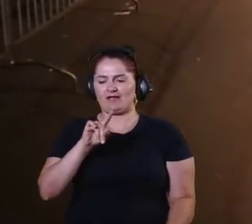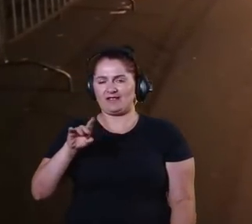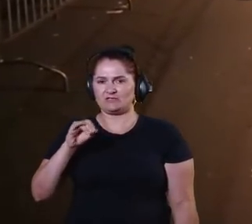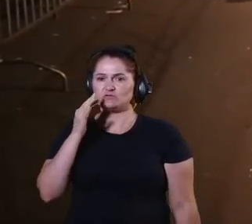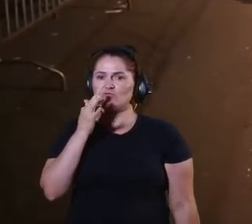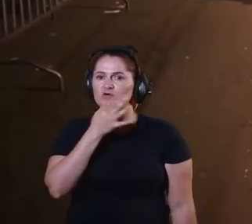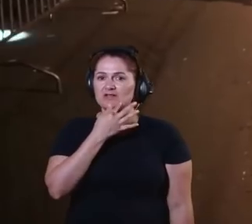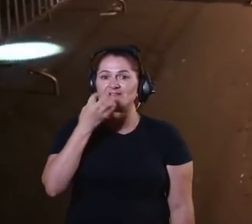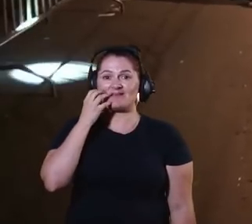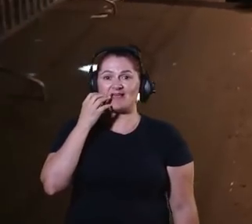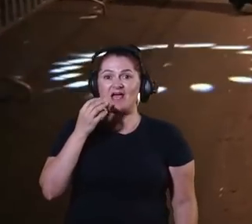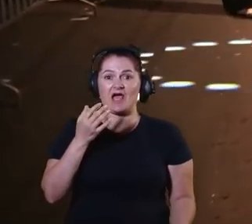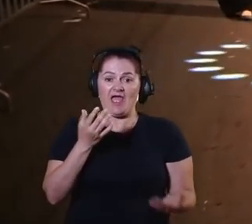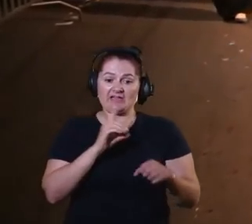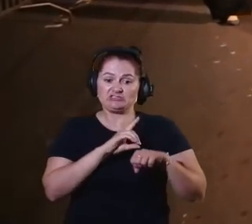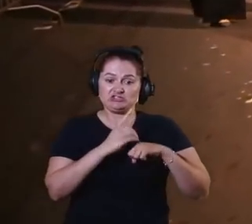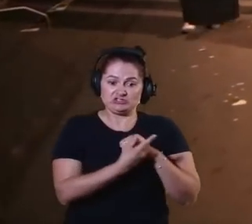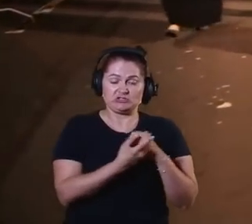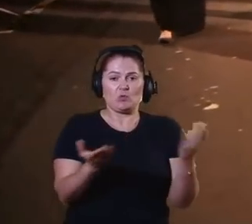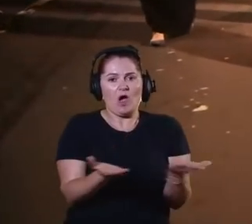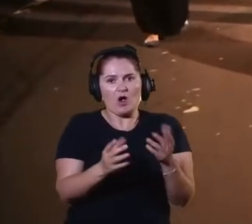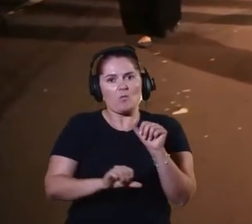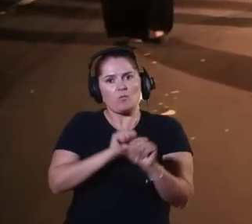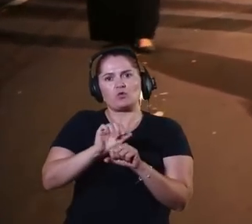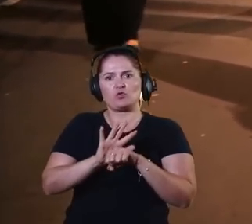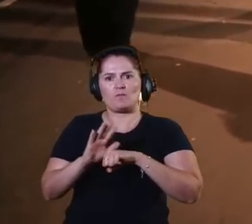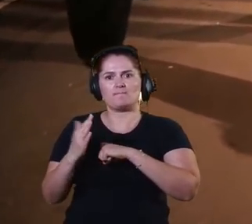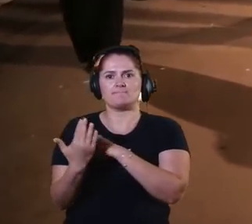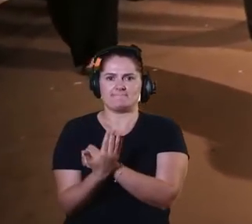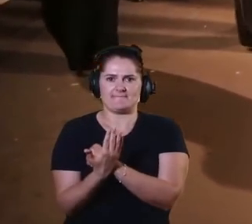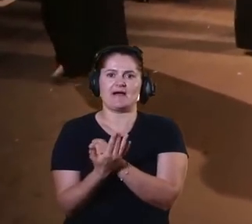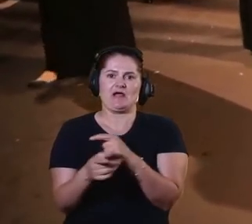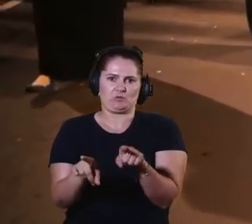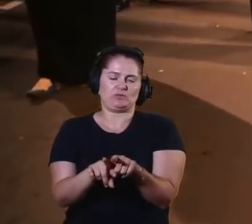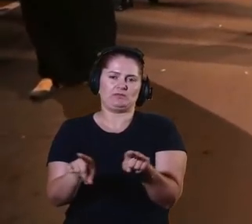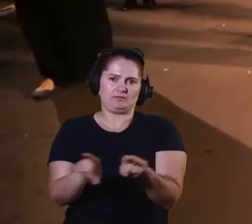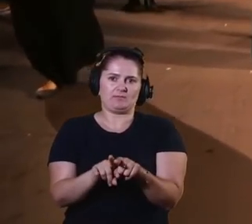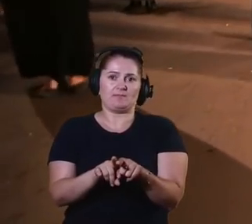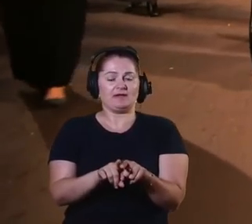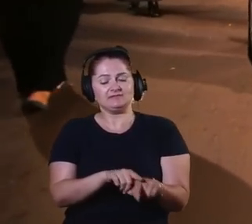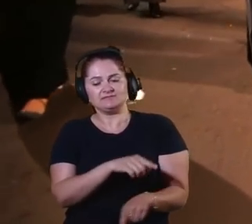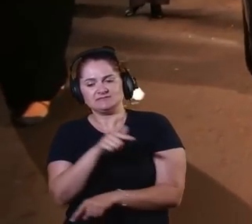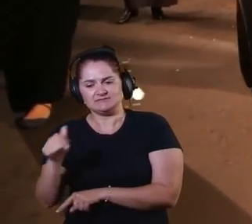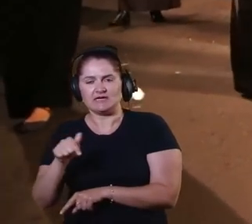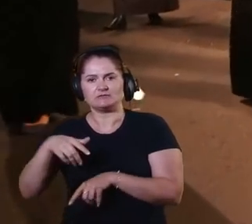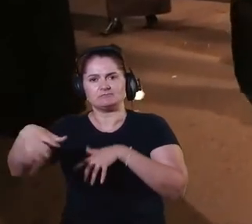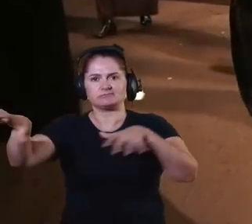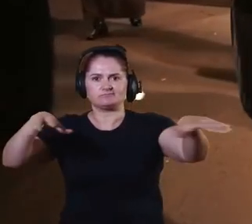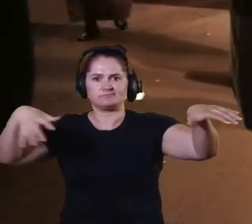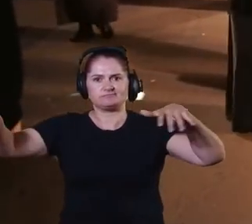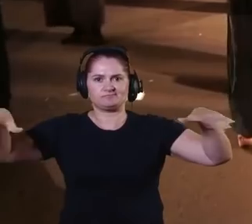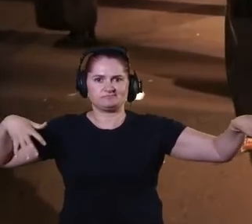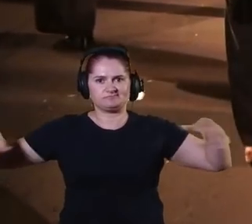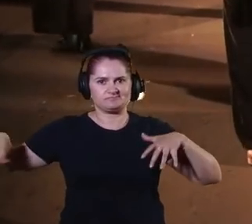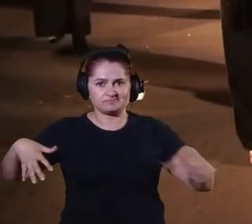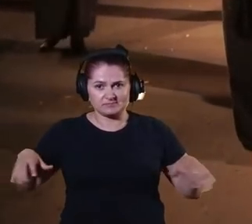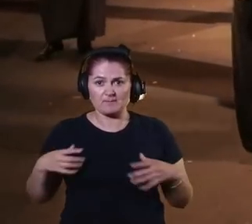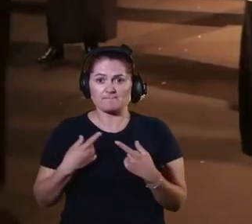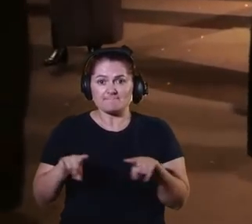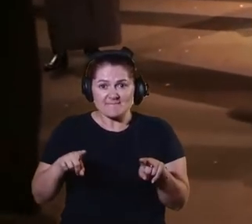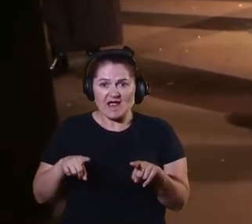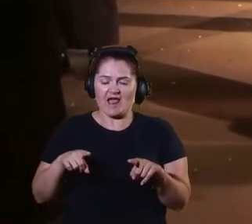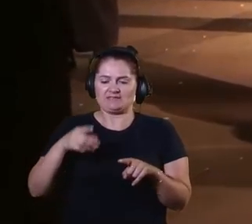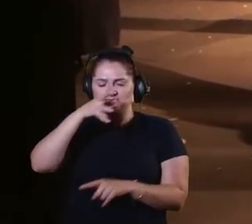e Ana Reck. São distritos, mas eles são considerados bairros em função disso. E os outros 7, então, estão espalhados. Mas aqui na